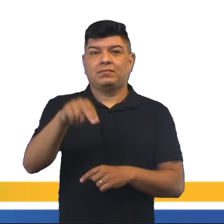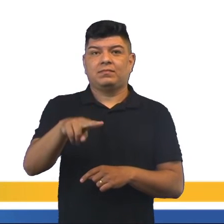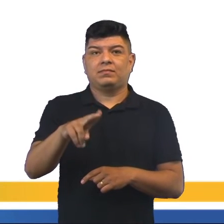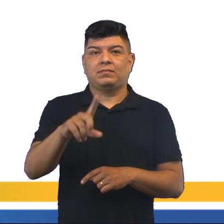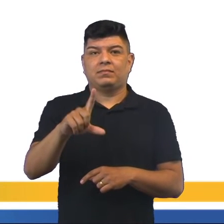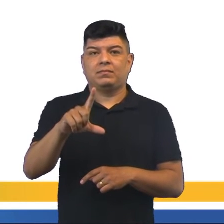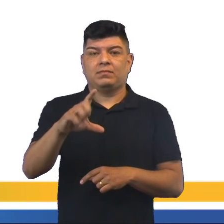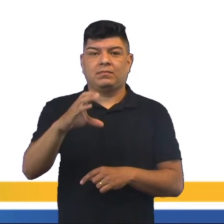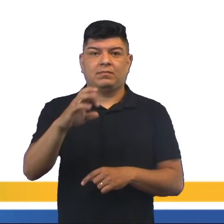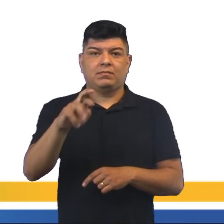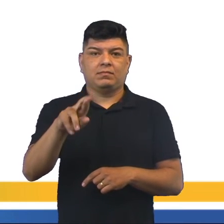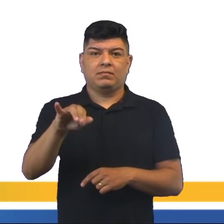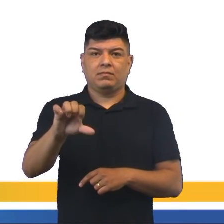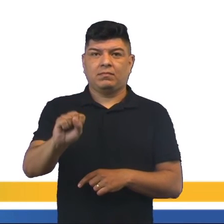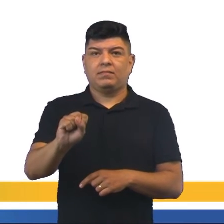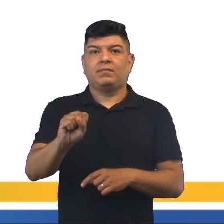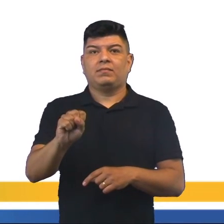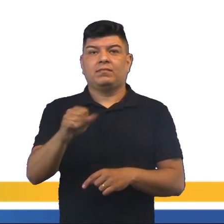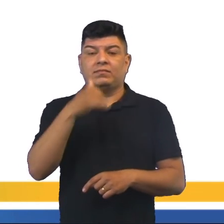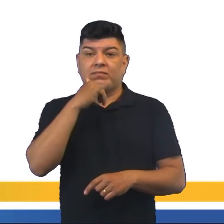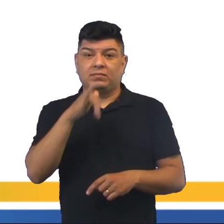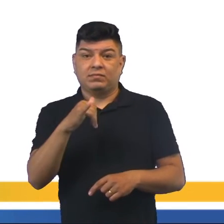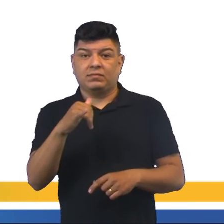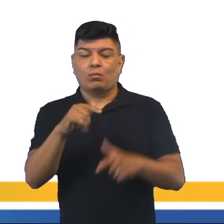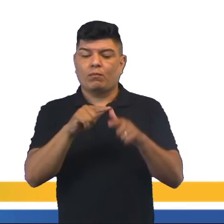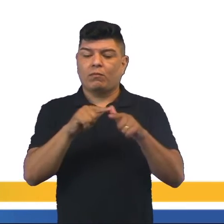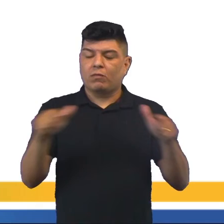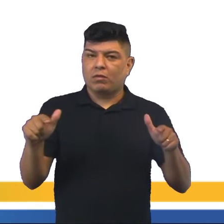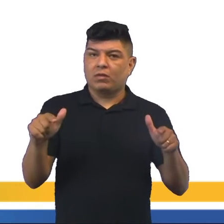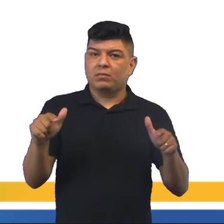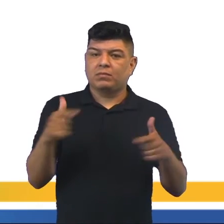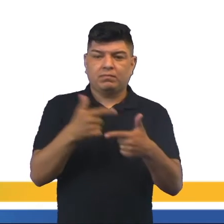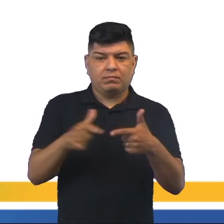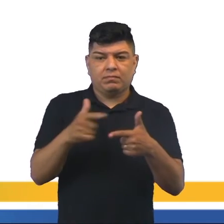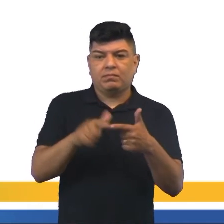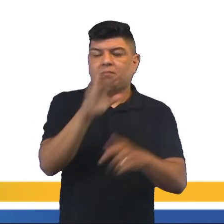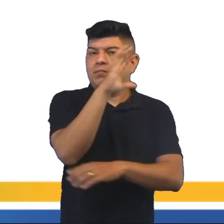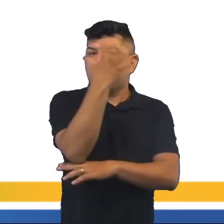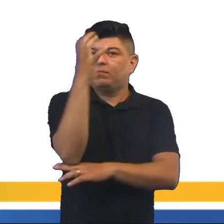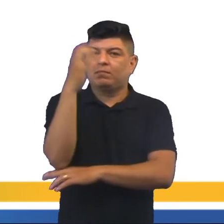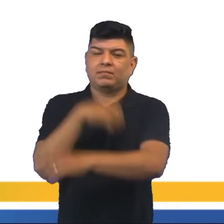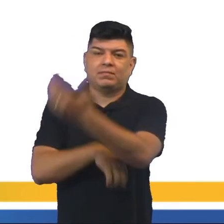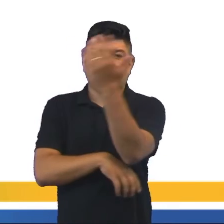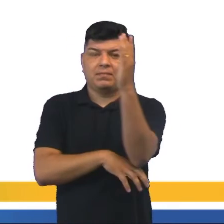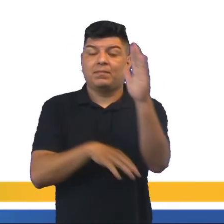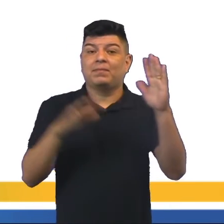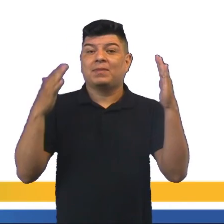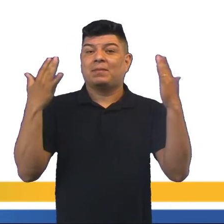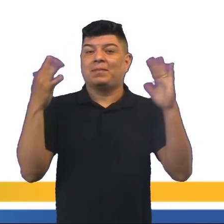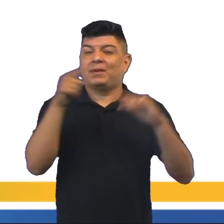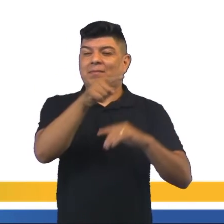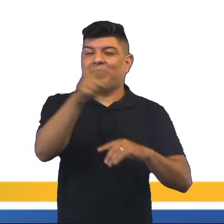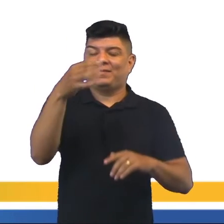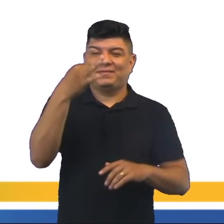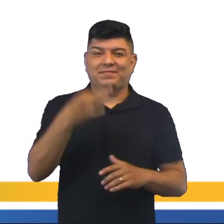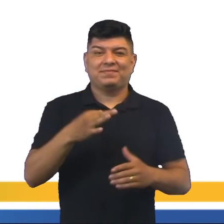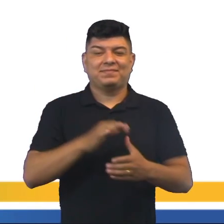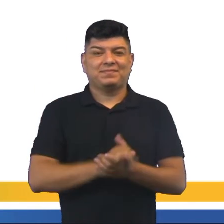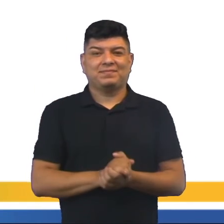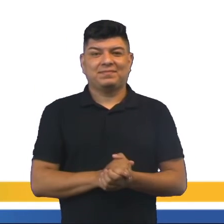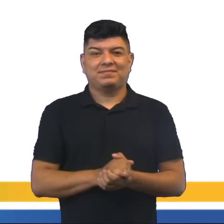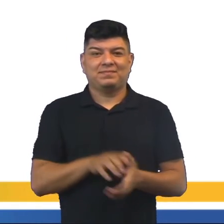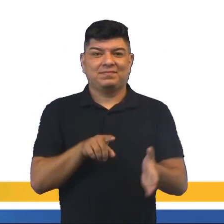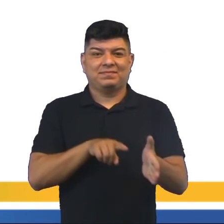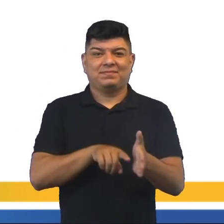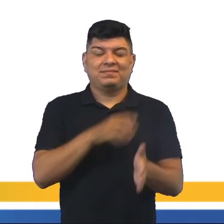de energia limpa, conforme eu citei lá atrás, que não agride ao meio ambiente. Parabéns para você que acertou. Vamos para a